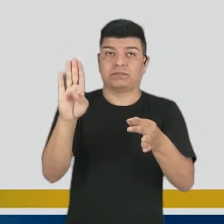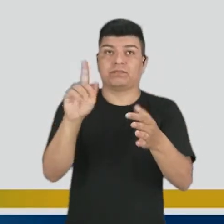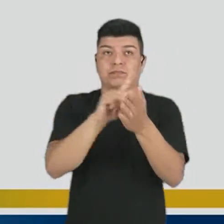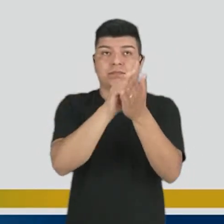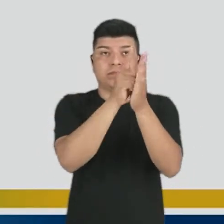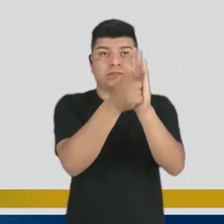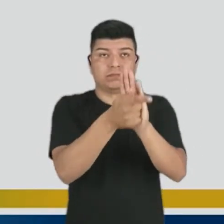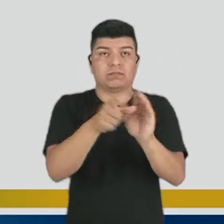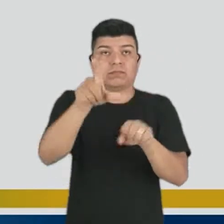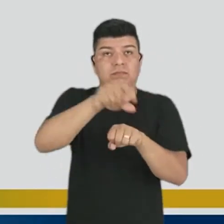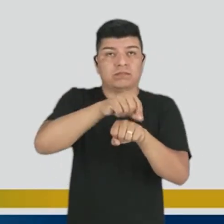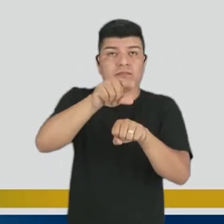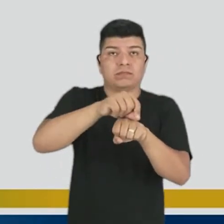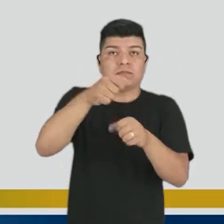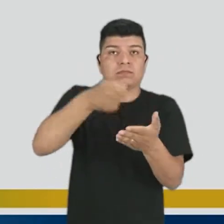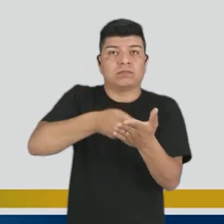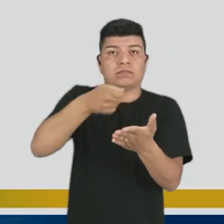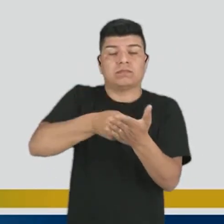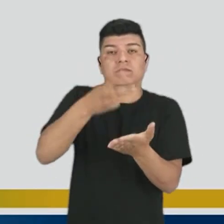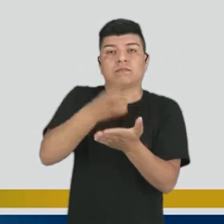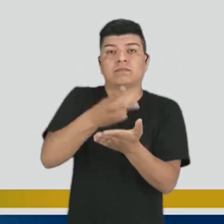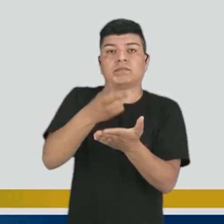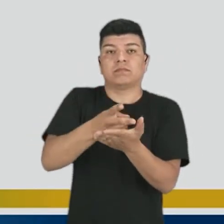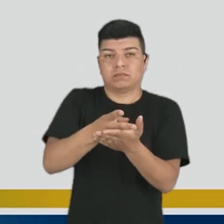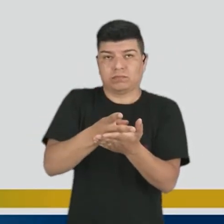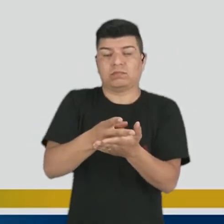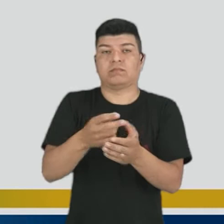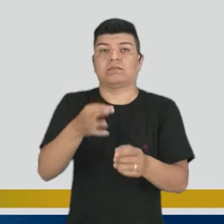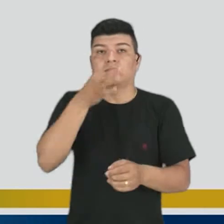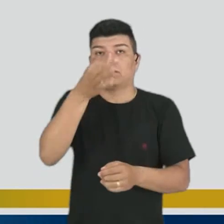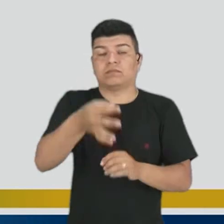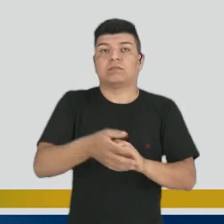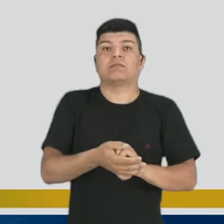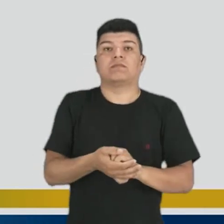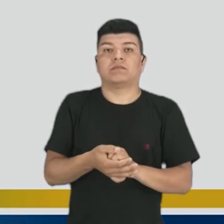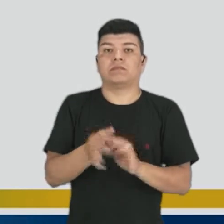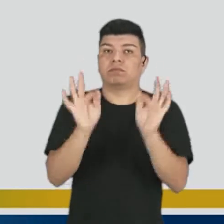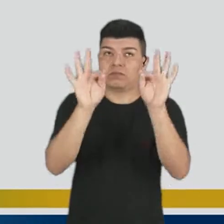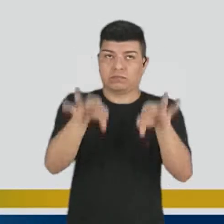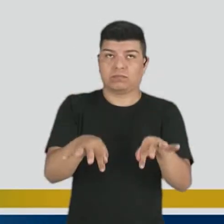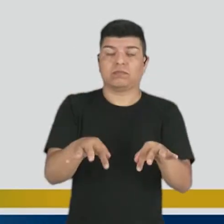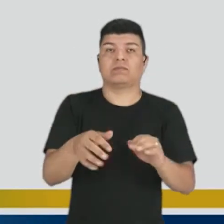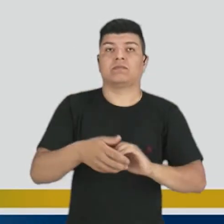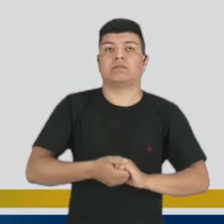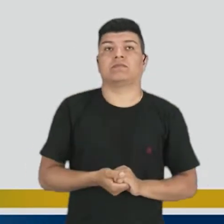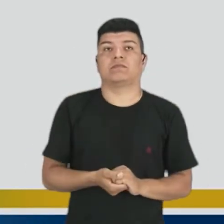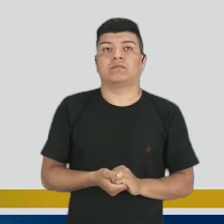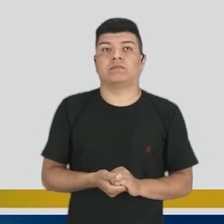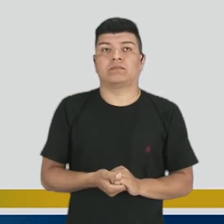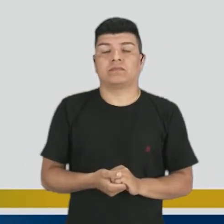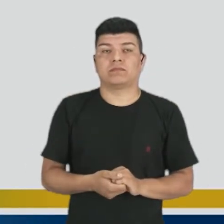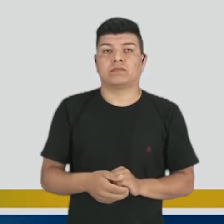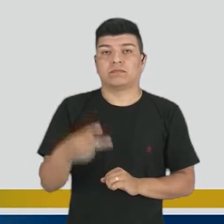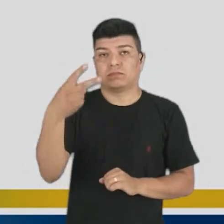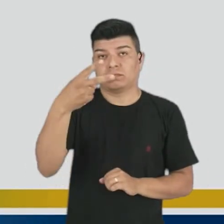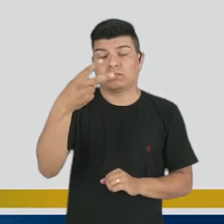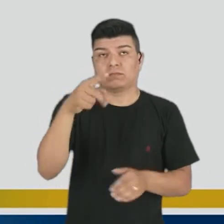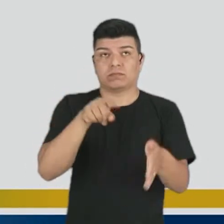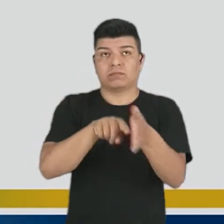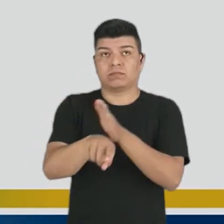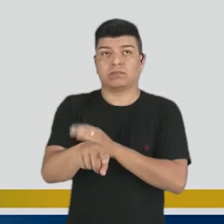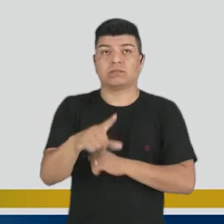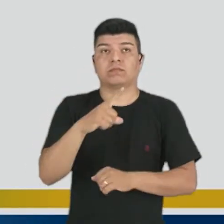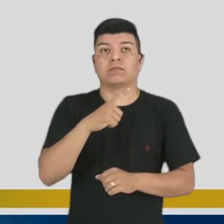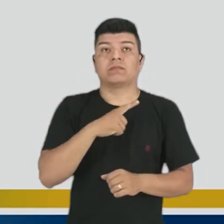gênero argumentativo, que defende sempre um ponto de vista. Essa é a sua finalidade maior. Segunda questão,